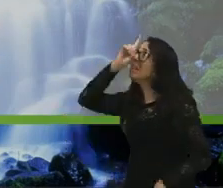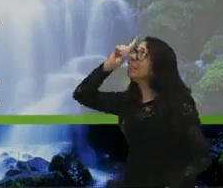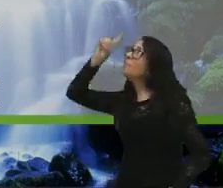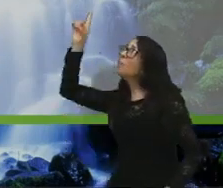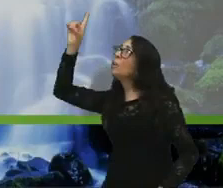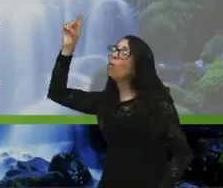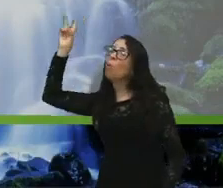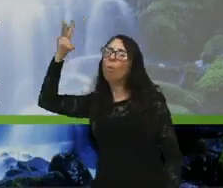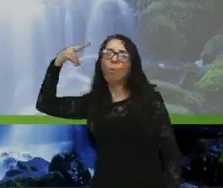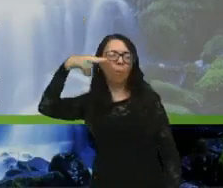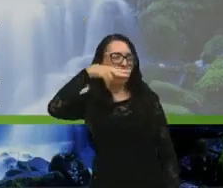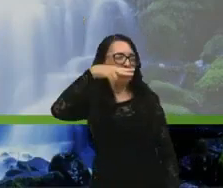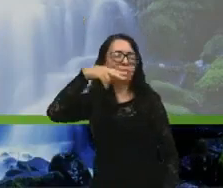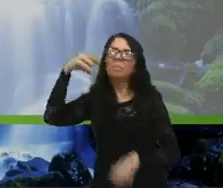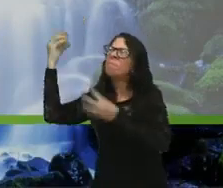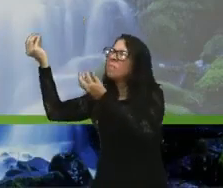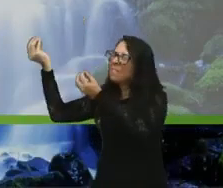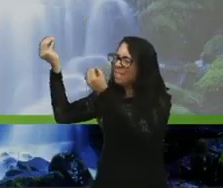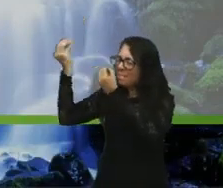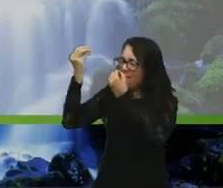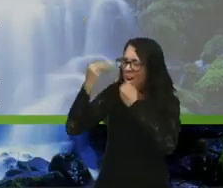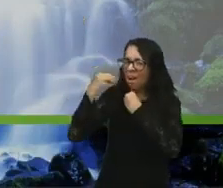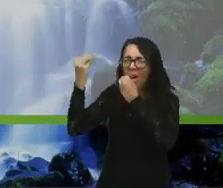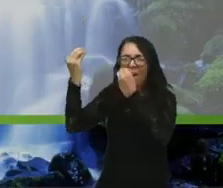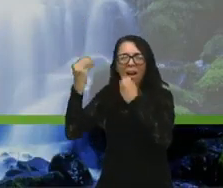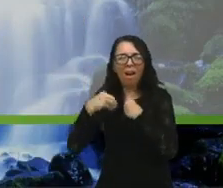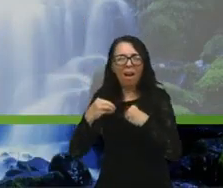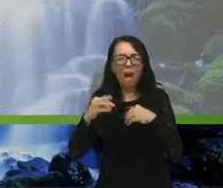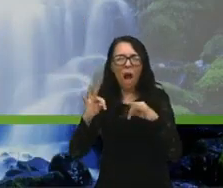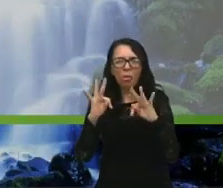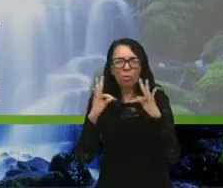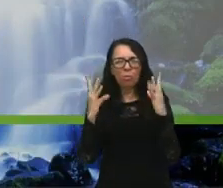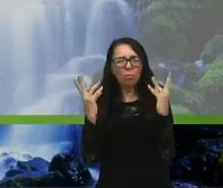Brennan Manning. Há uma coisa muito errada